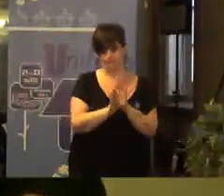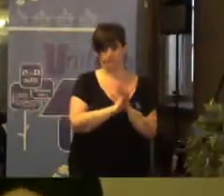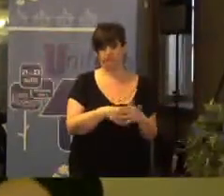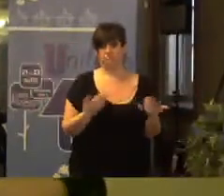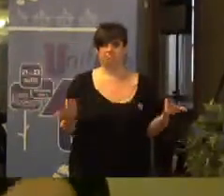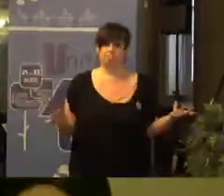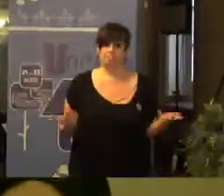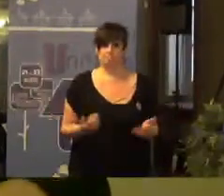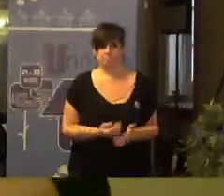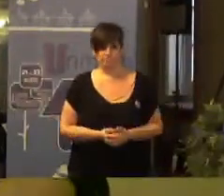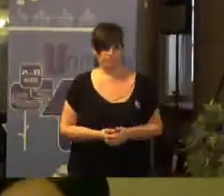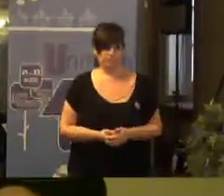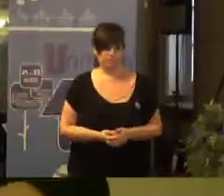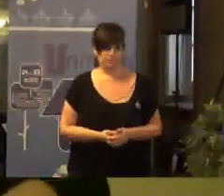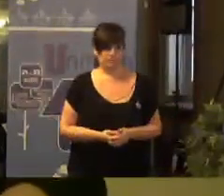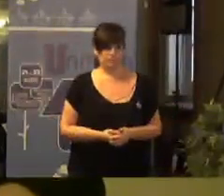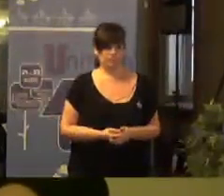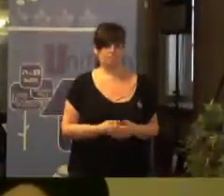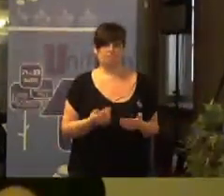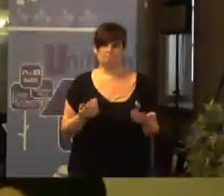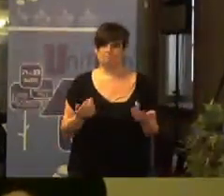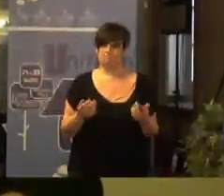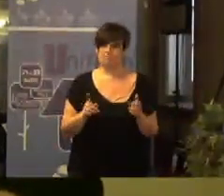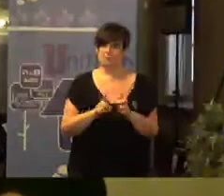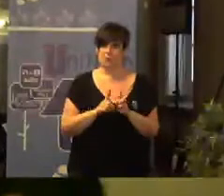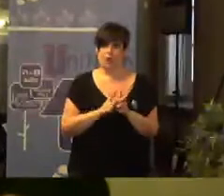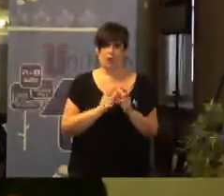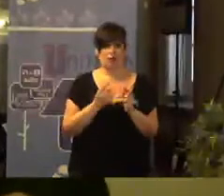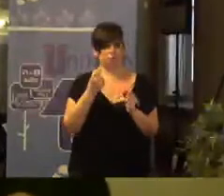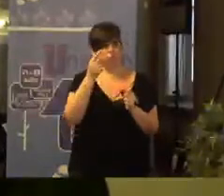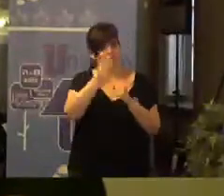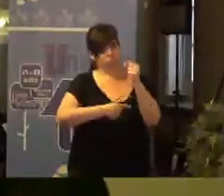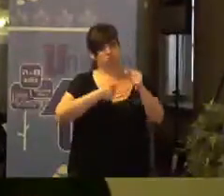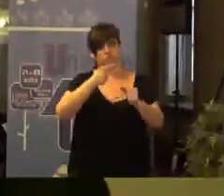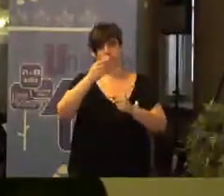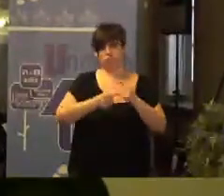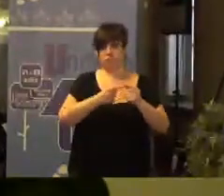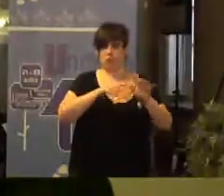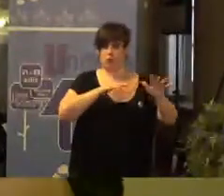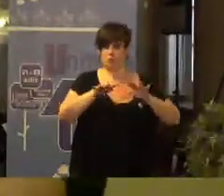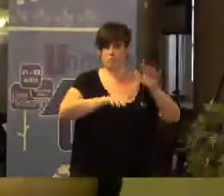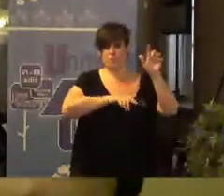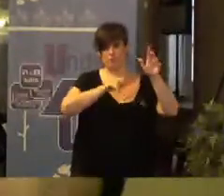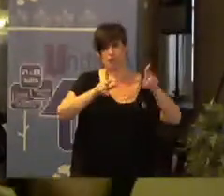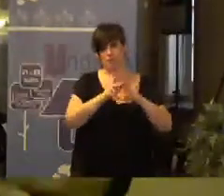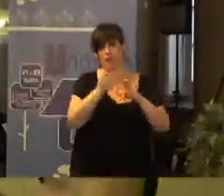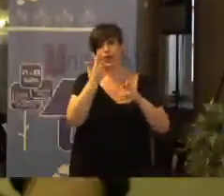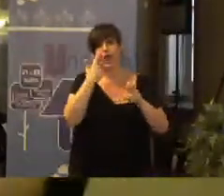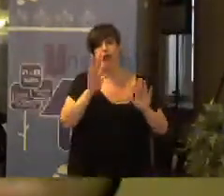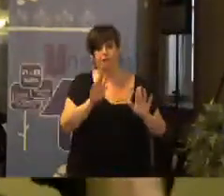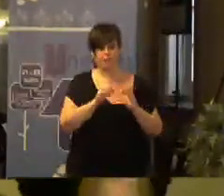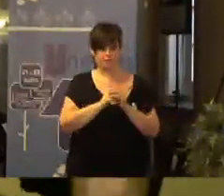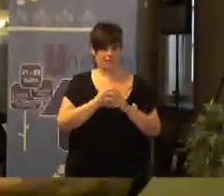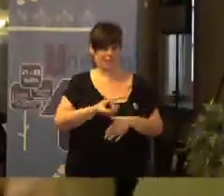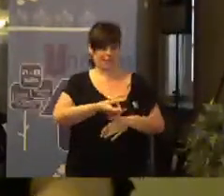portanto, gerir isto não é, do ponto de vista das movimentações sociais, não é muito fácil. Claro que os sindicatos vão mobilizar-se e